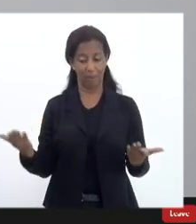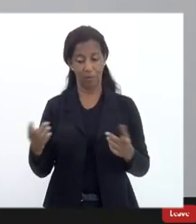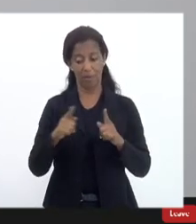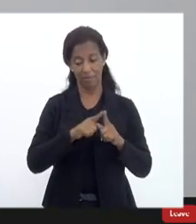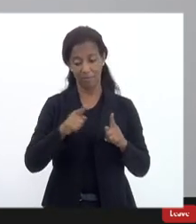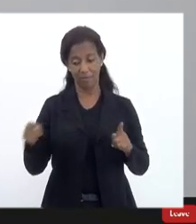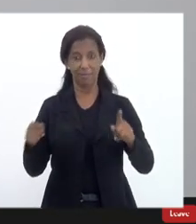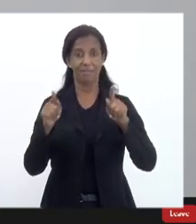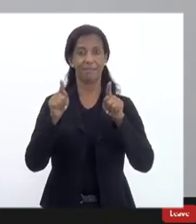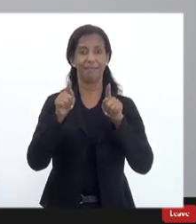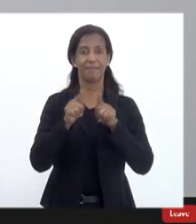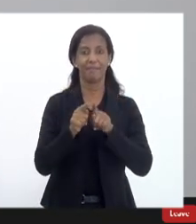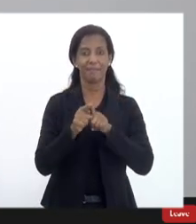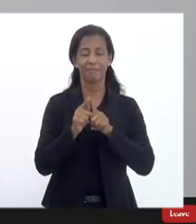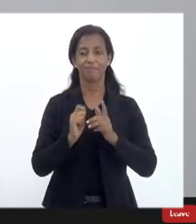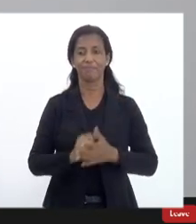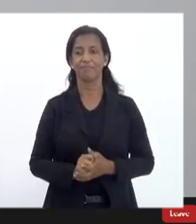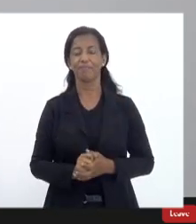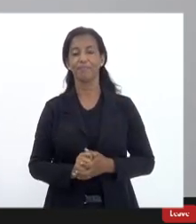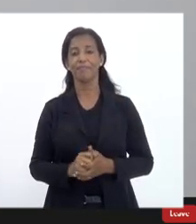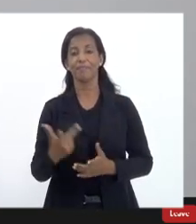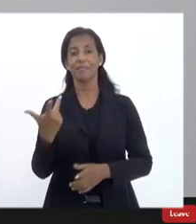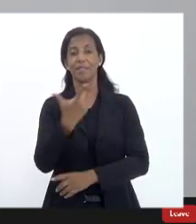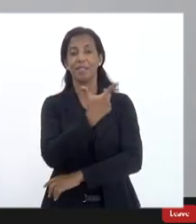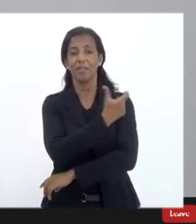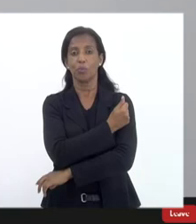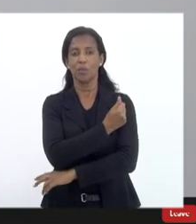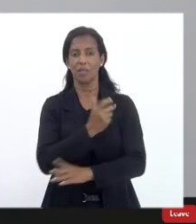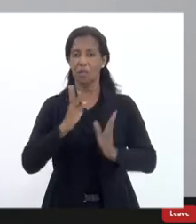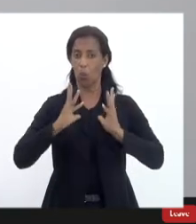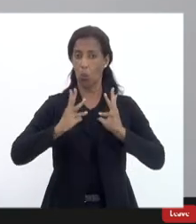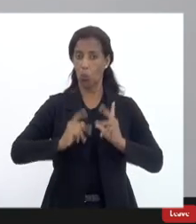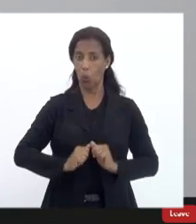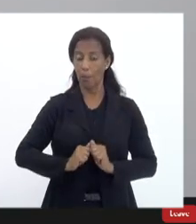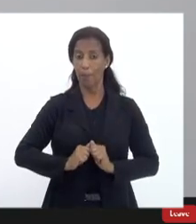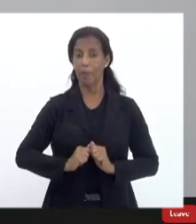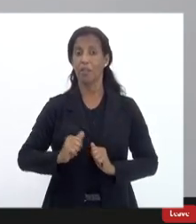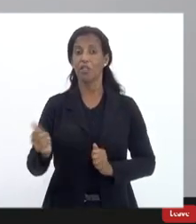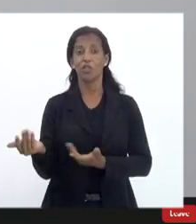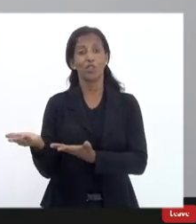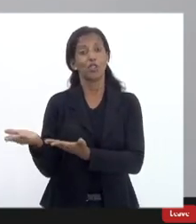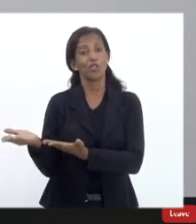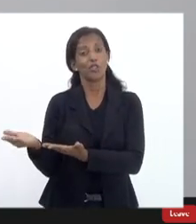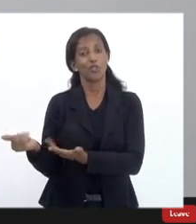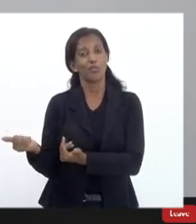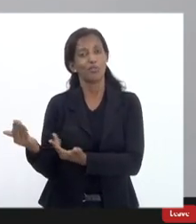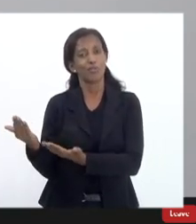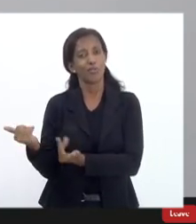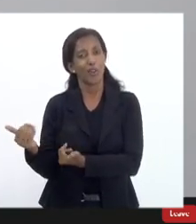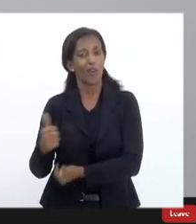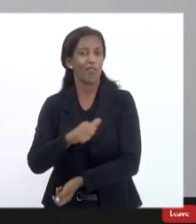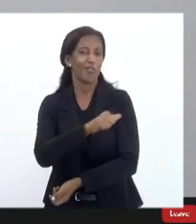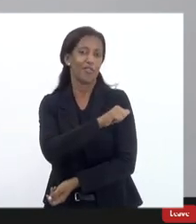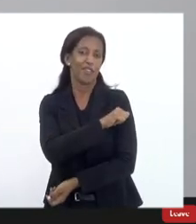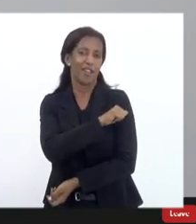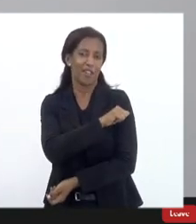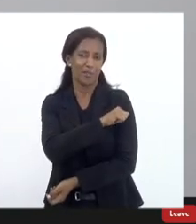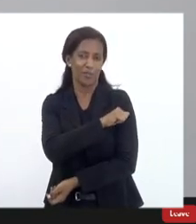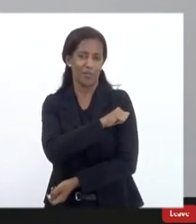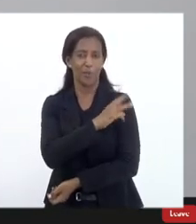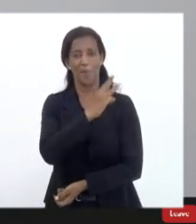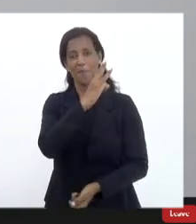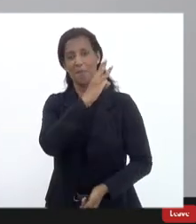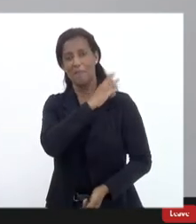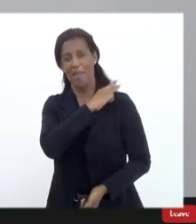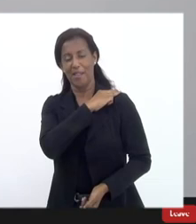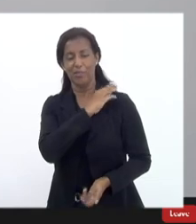também no tocante à imunização de adolescentes e jovens, sobretudo na faixa do ensino médio, que